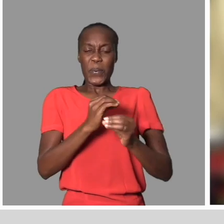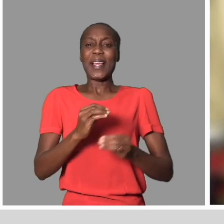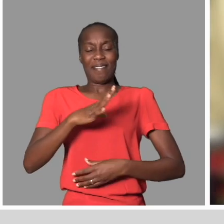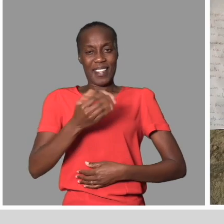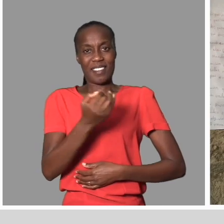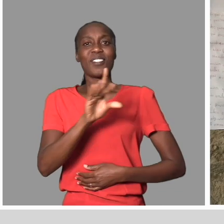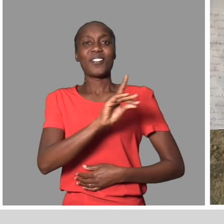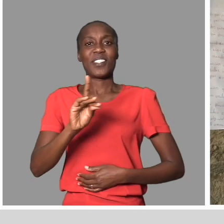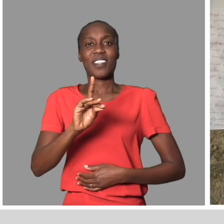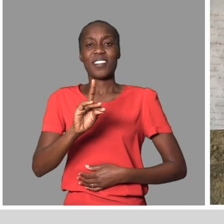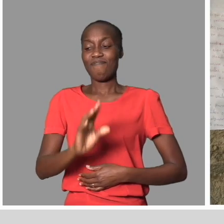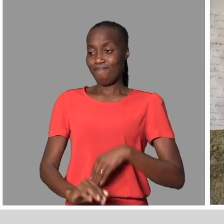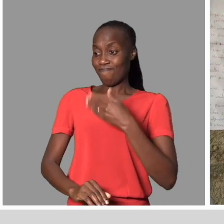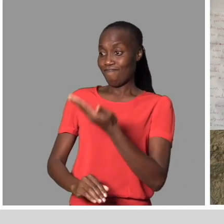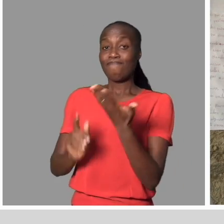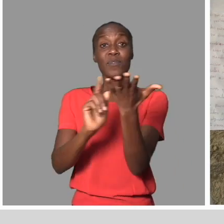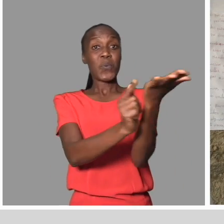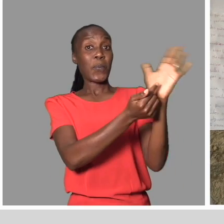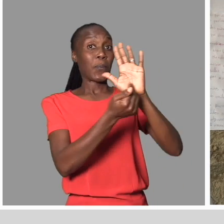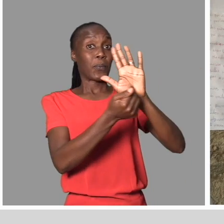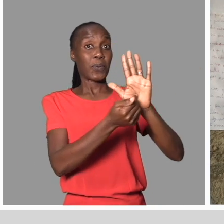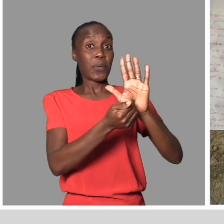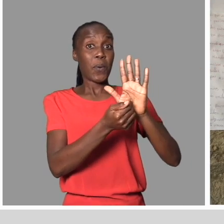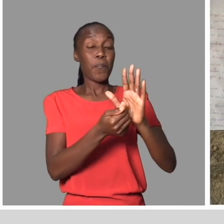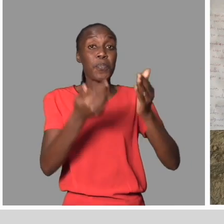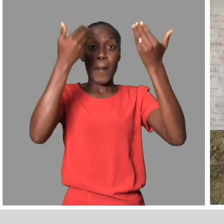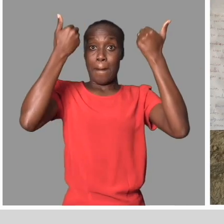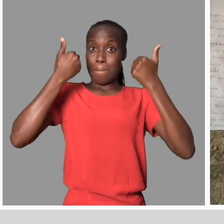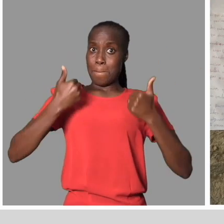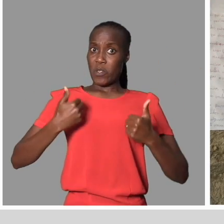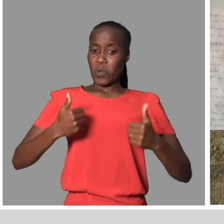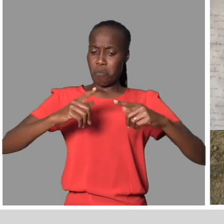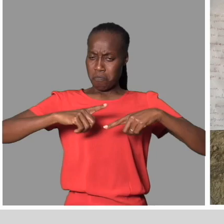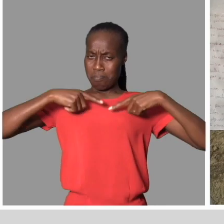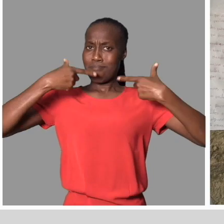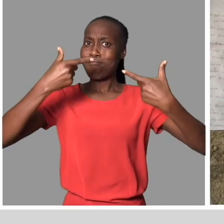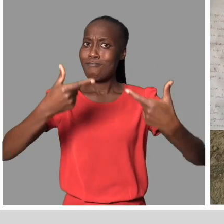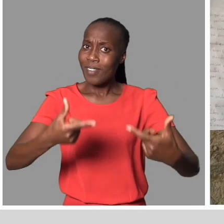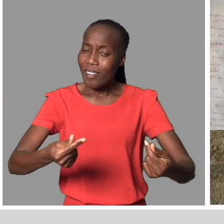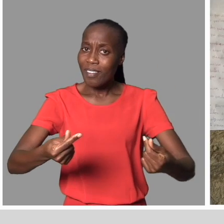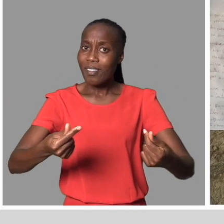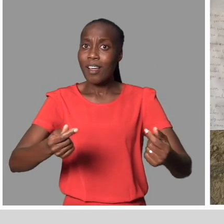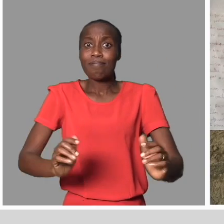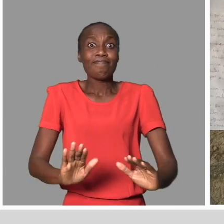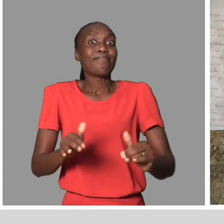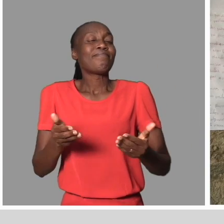deficiência. Ela demonstrou-se uma pessoa entregue, uma pessoa